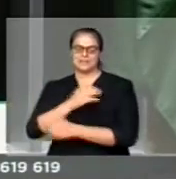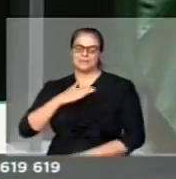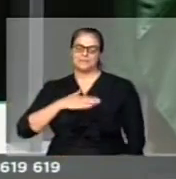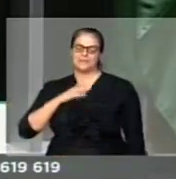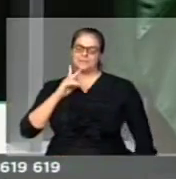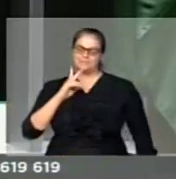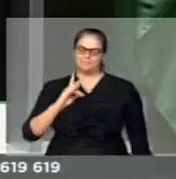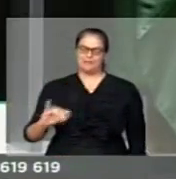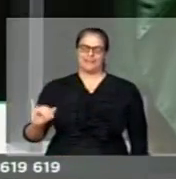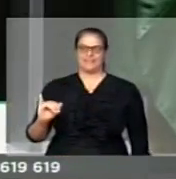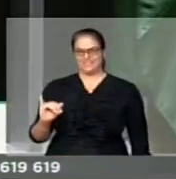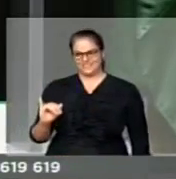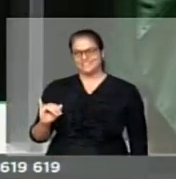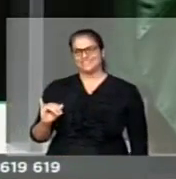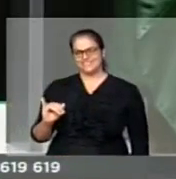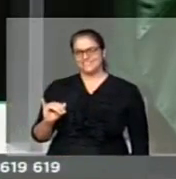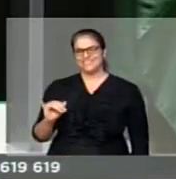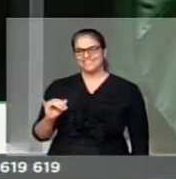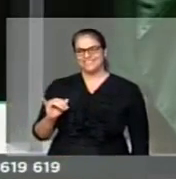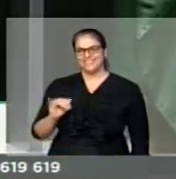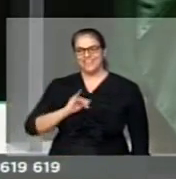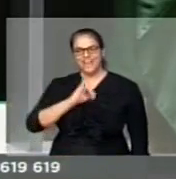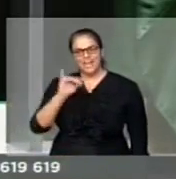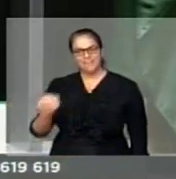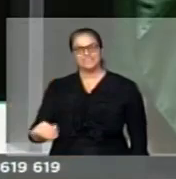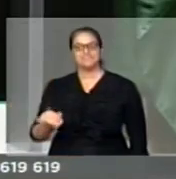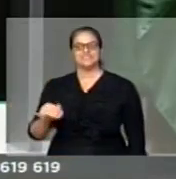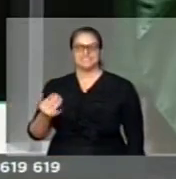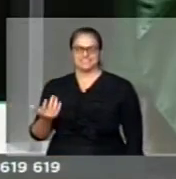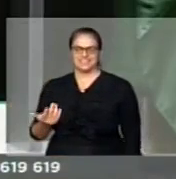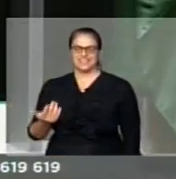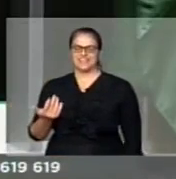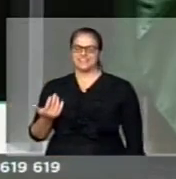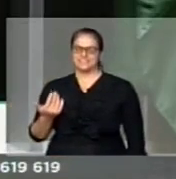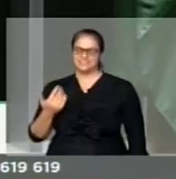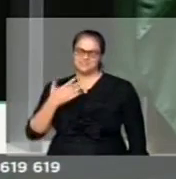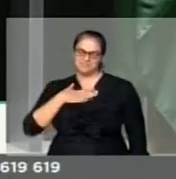pediu para que eu fizesse esse registro, não só em meu nome, mas